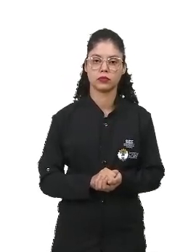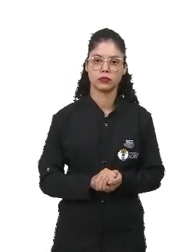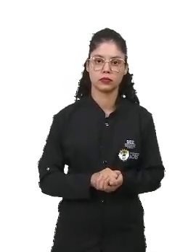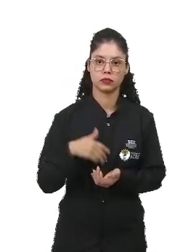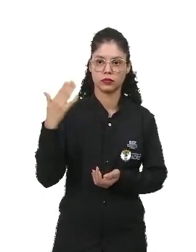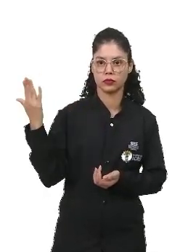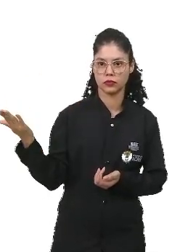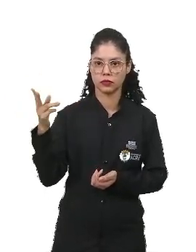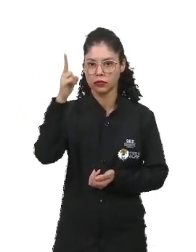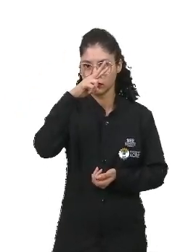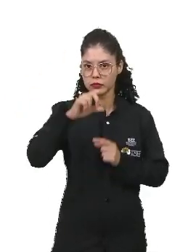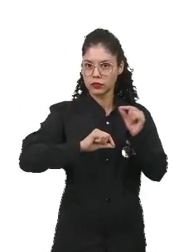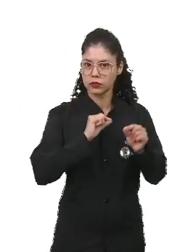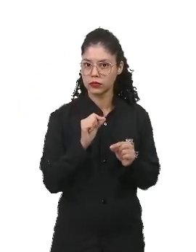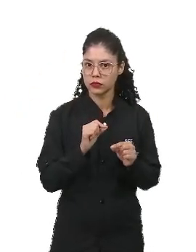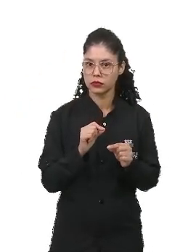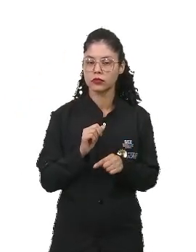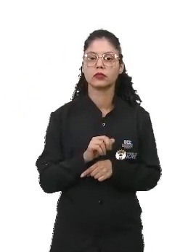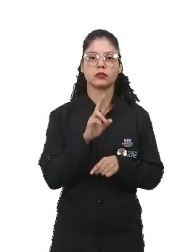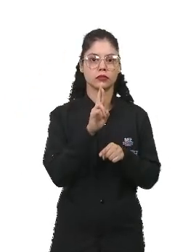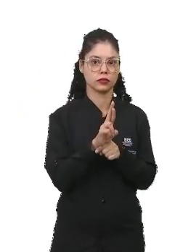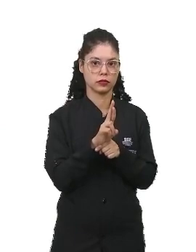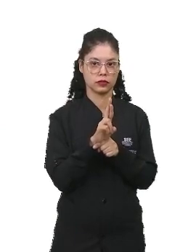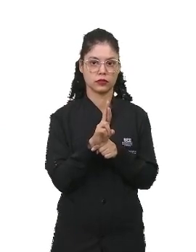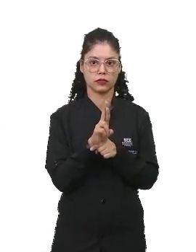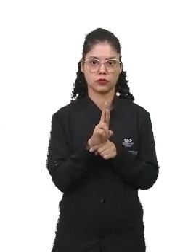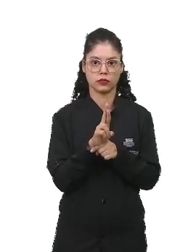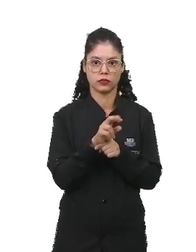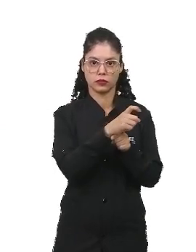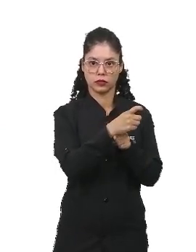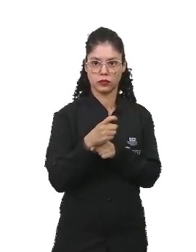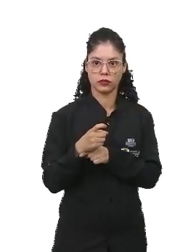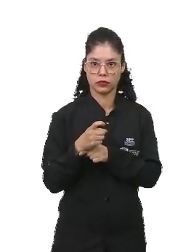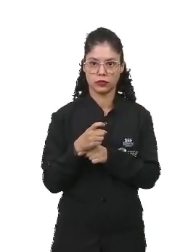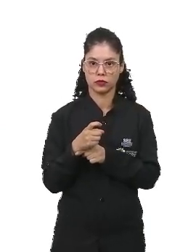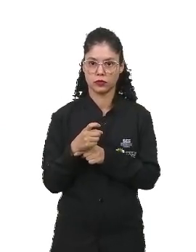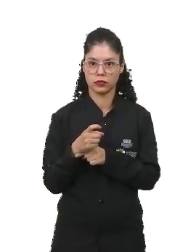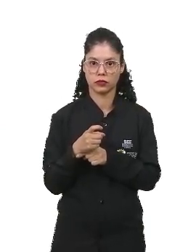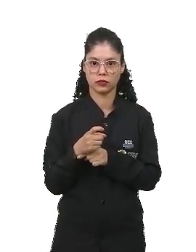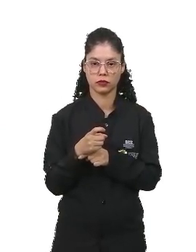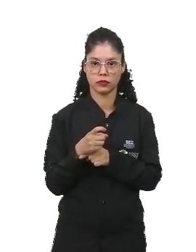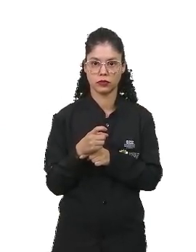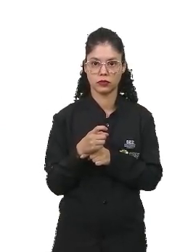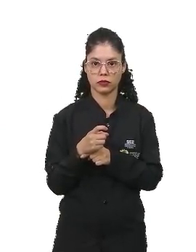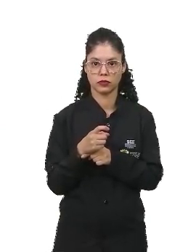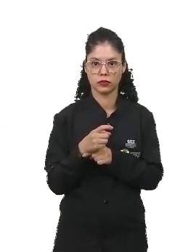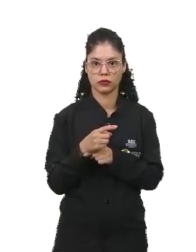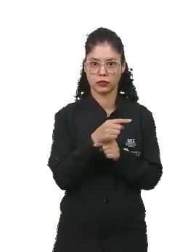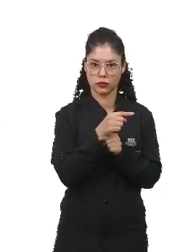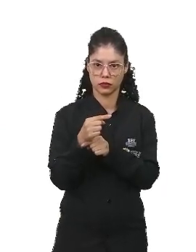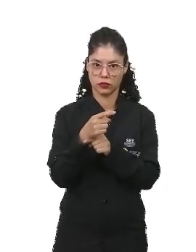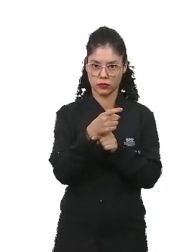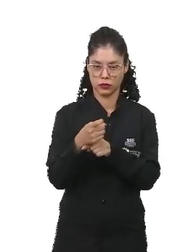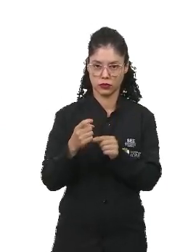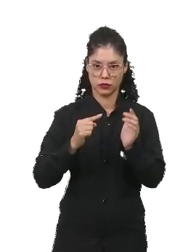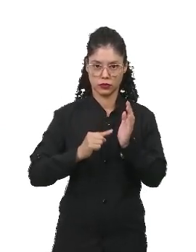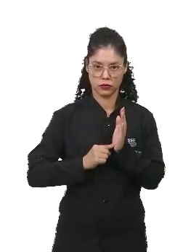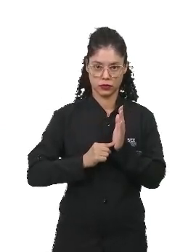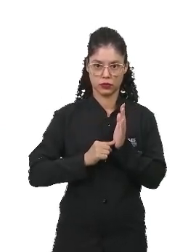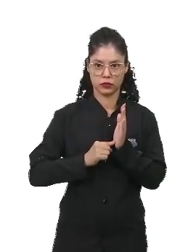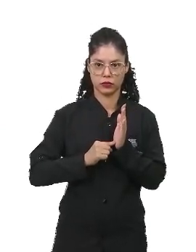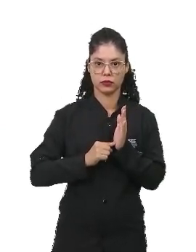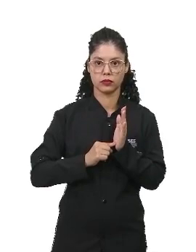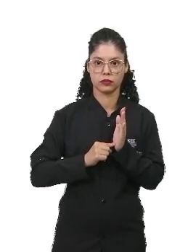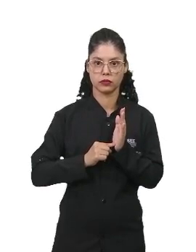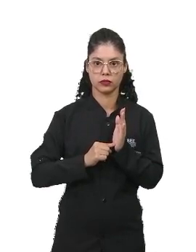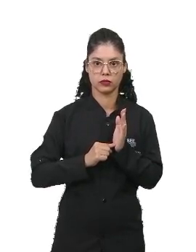Então, lembra, a equação simétrica é x menos o x do ponto,